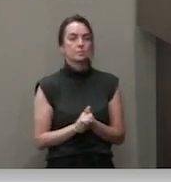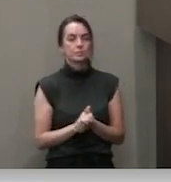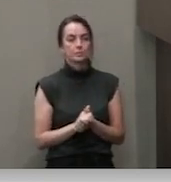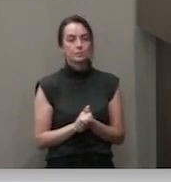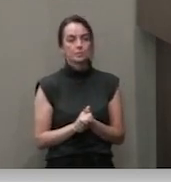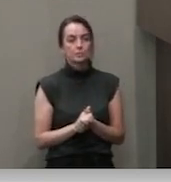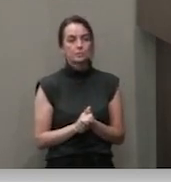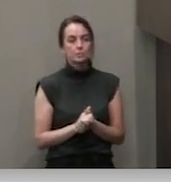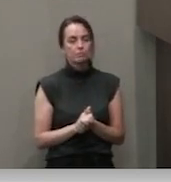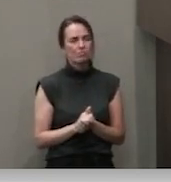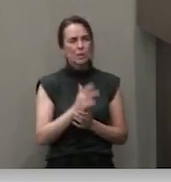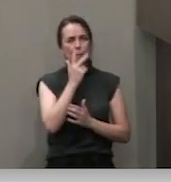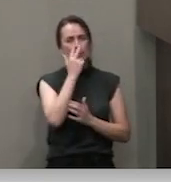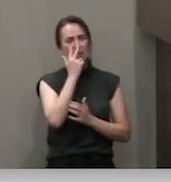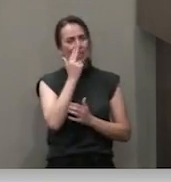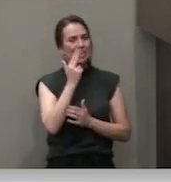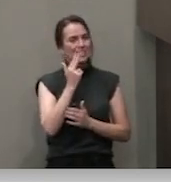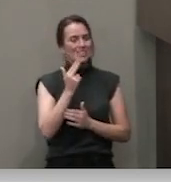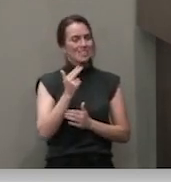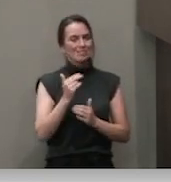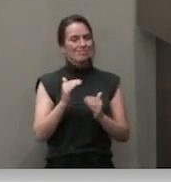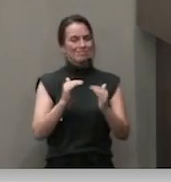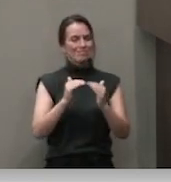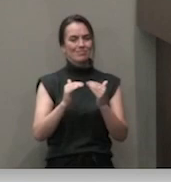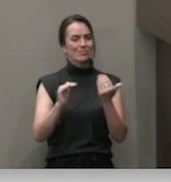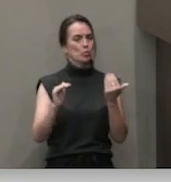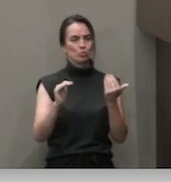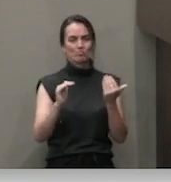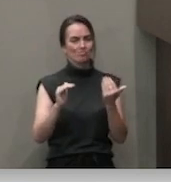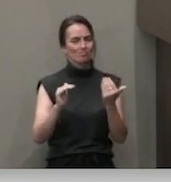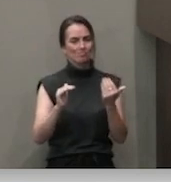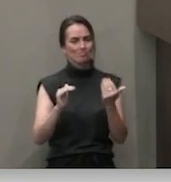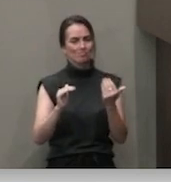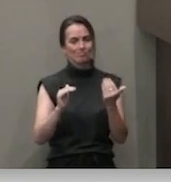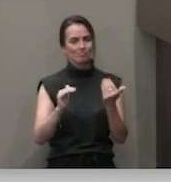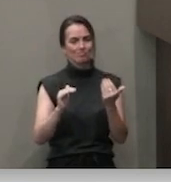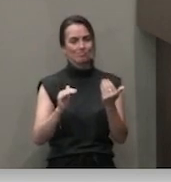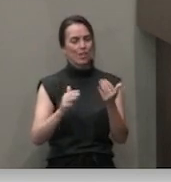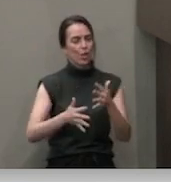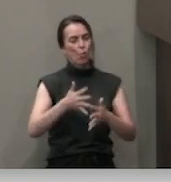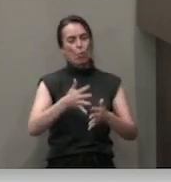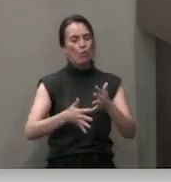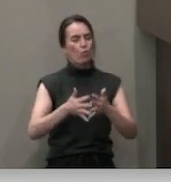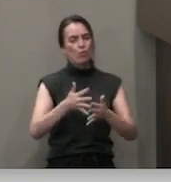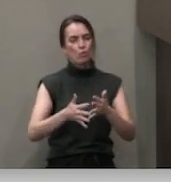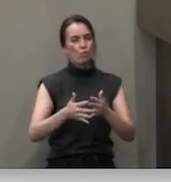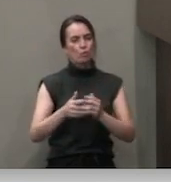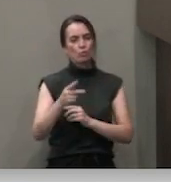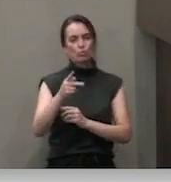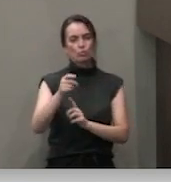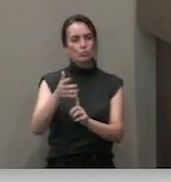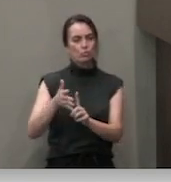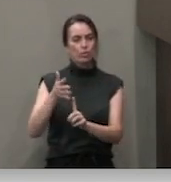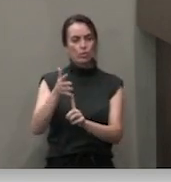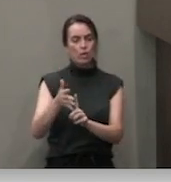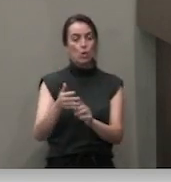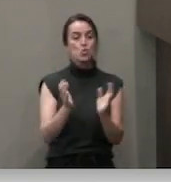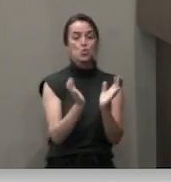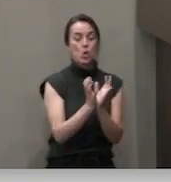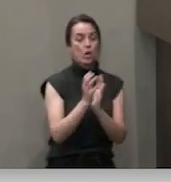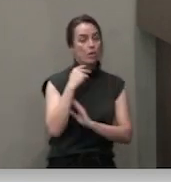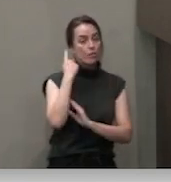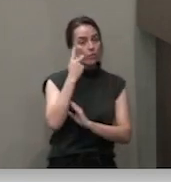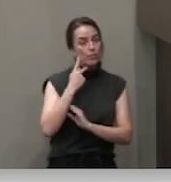totalmente torcida Os colegas vereadores T uma reivindicação